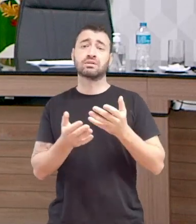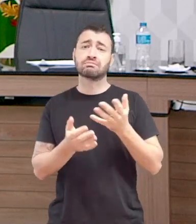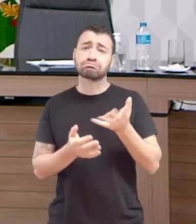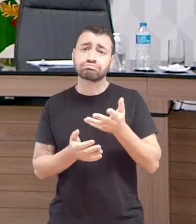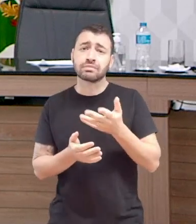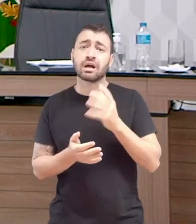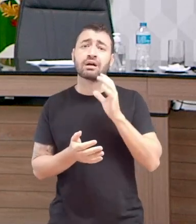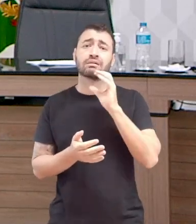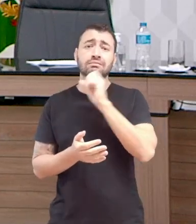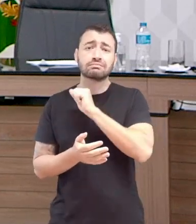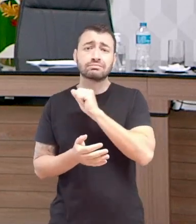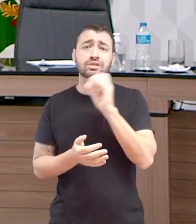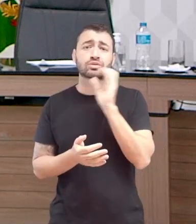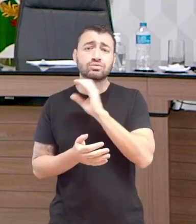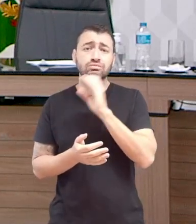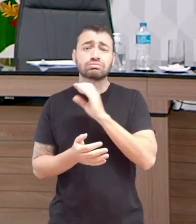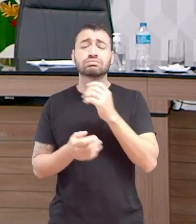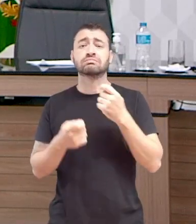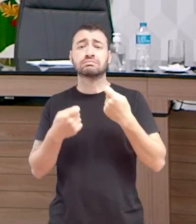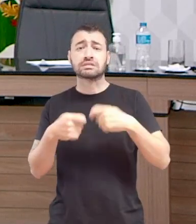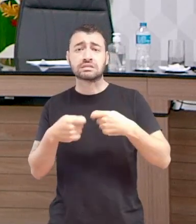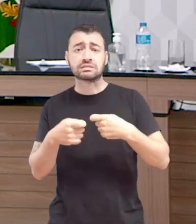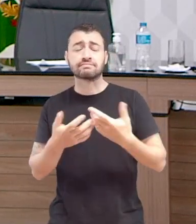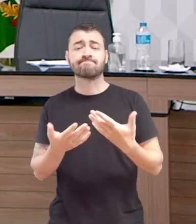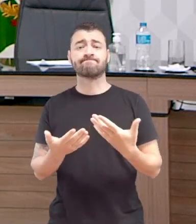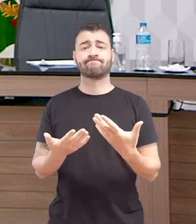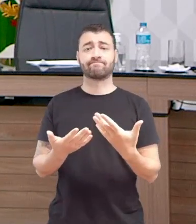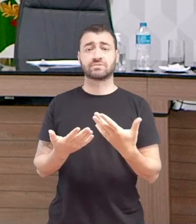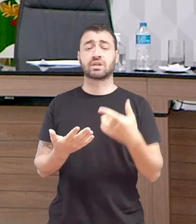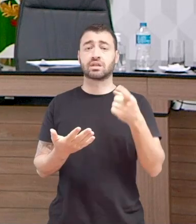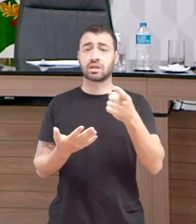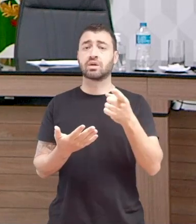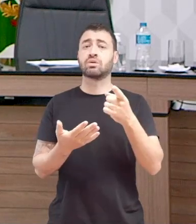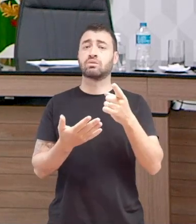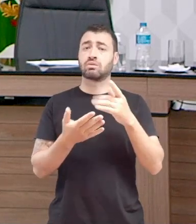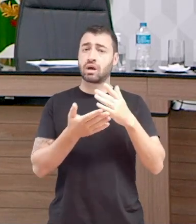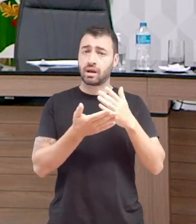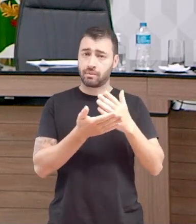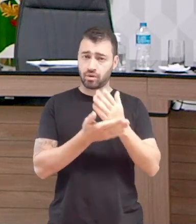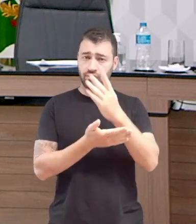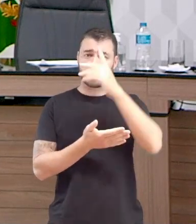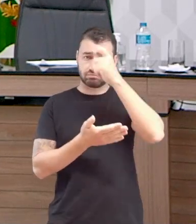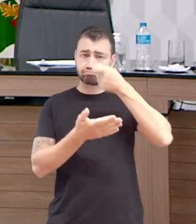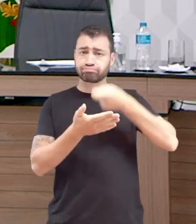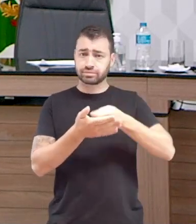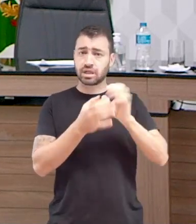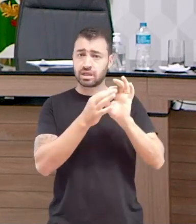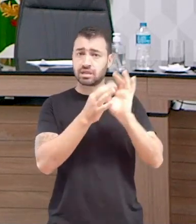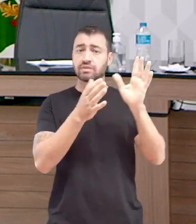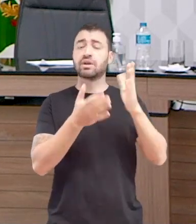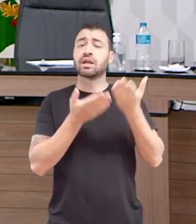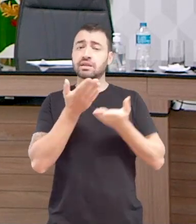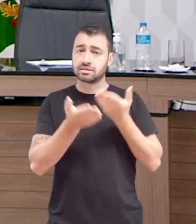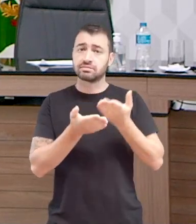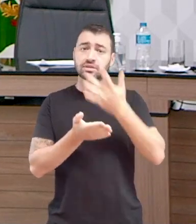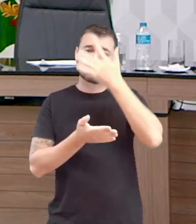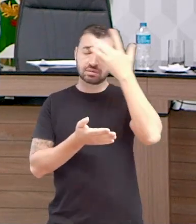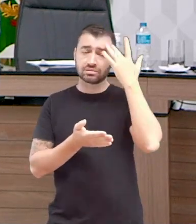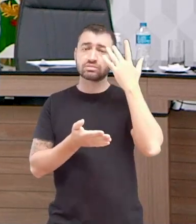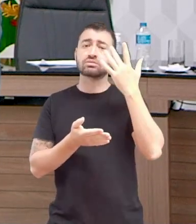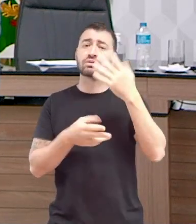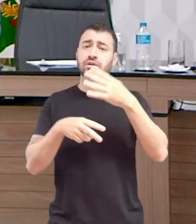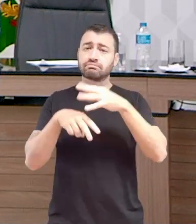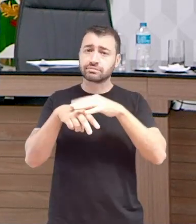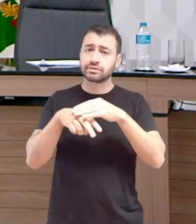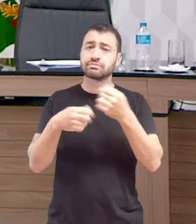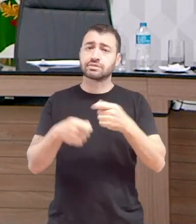do Estado para que agilise o quanto mais possível essa essa deliberação para que